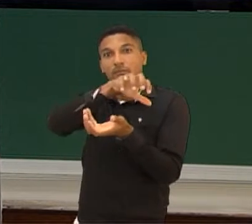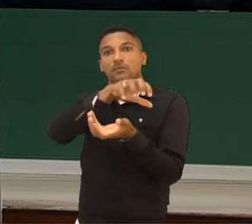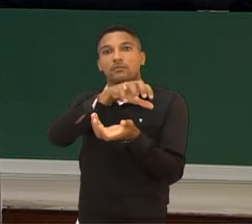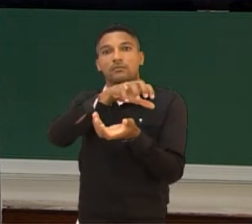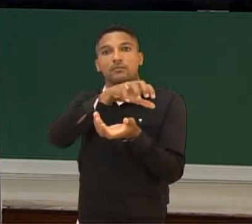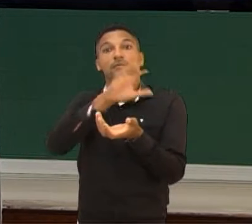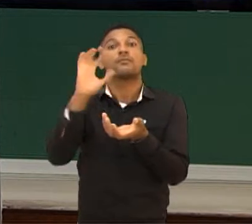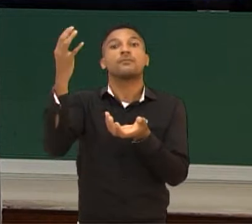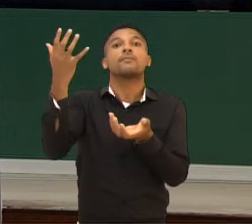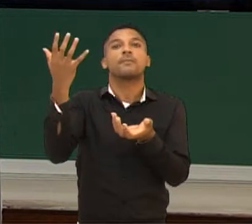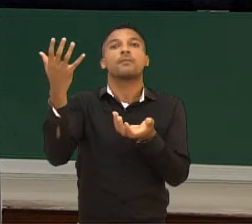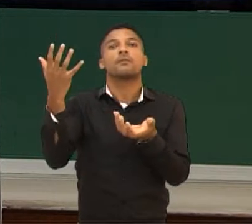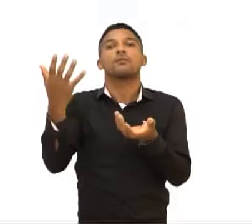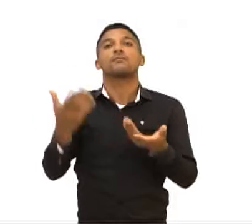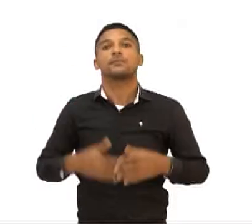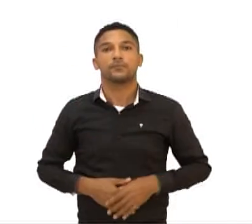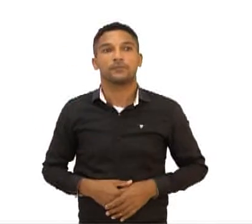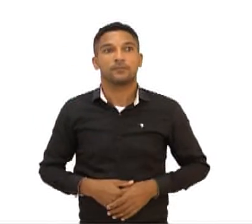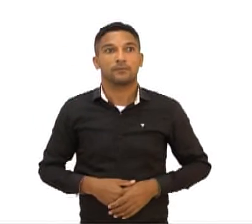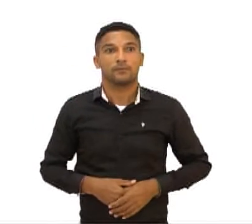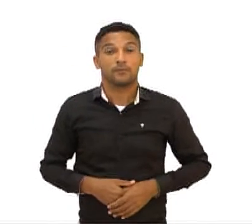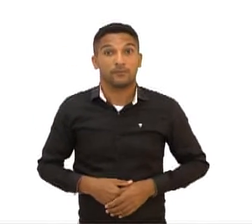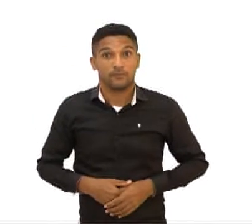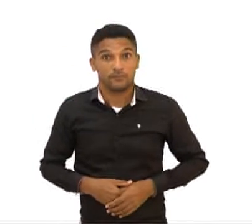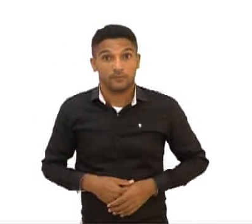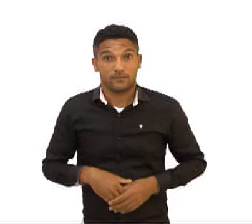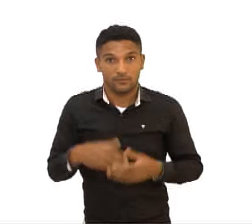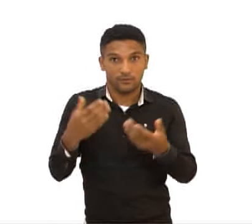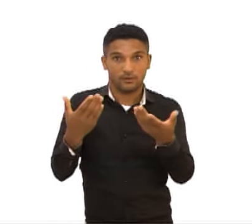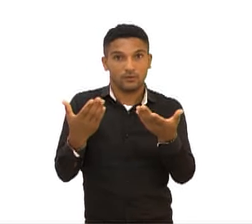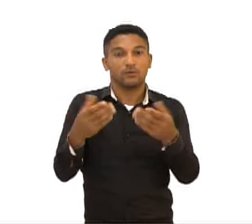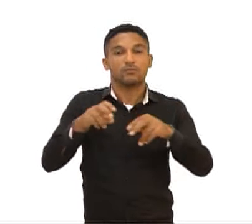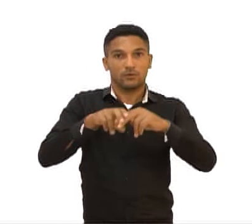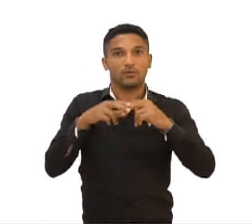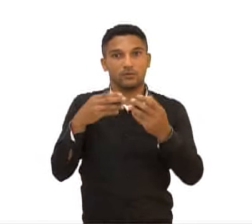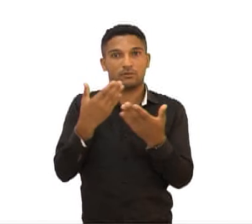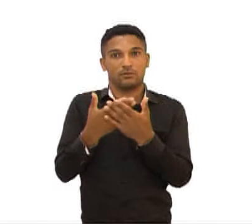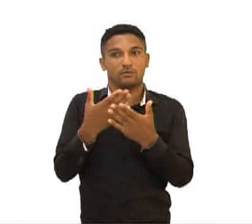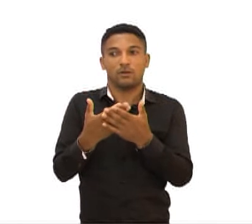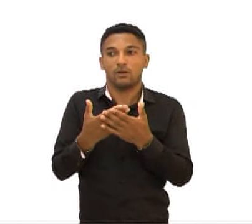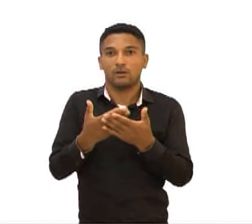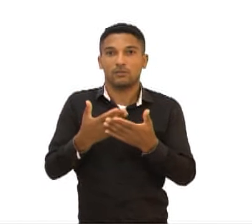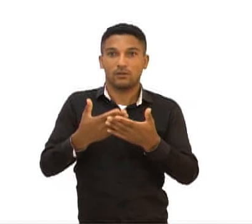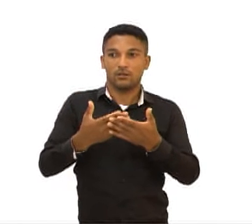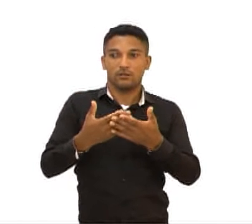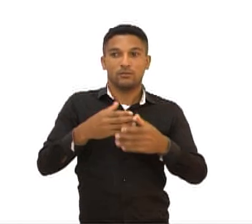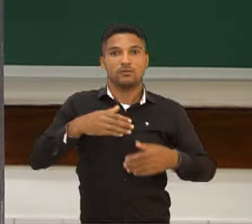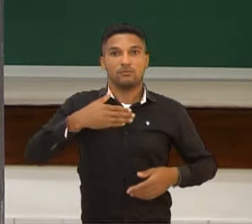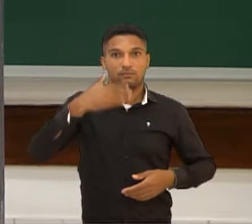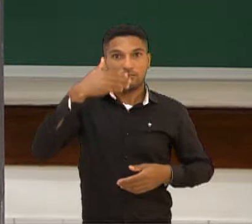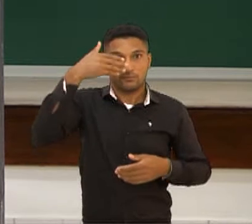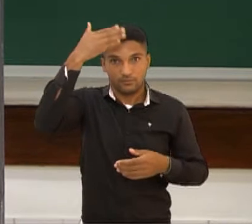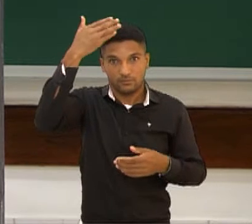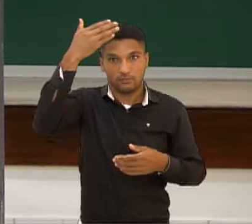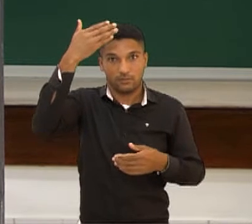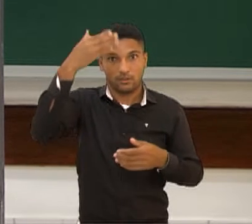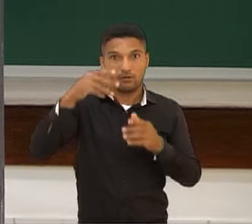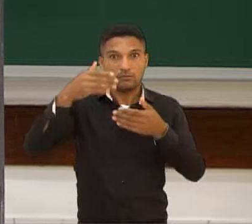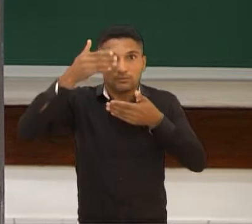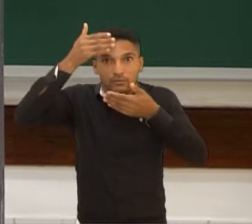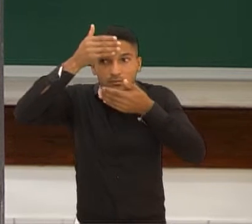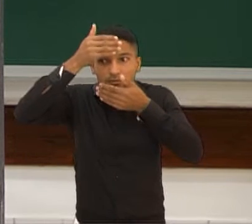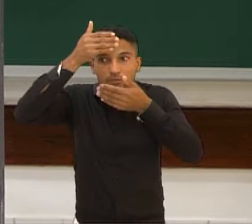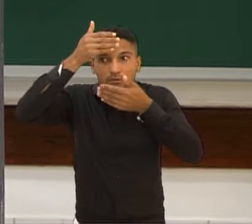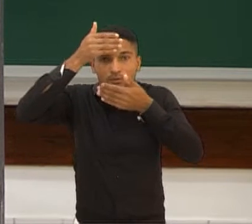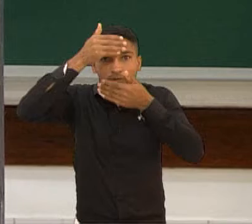regiões? Então, a seguir, né, nós fomos estudar sobre a civilização árabe-muçulmana. Então, nós tivemos algumas